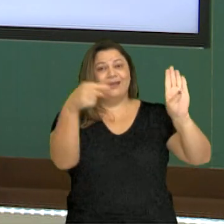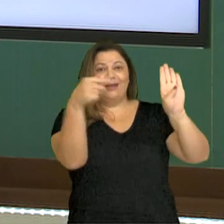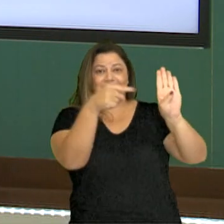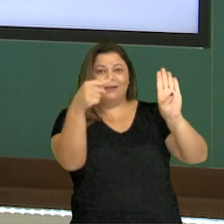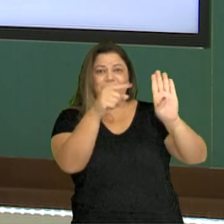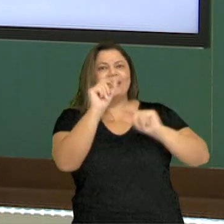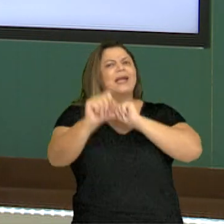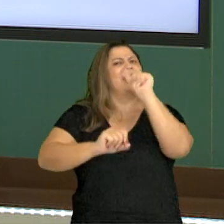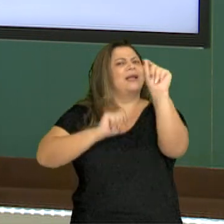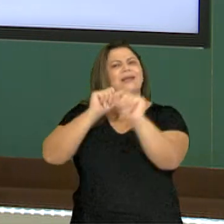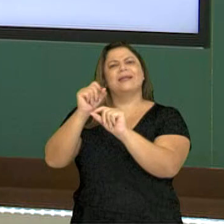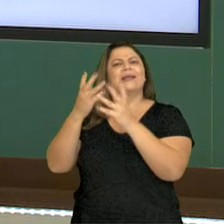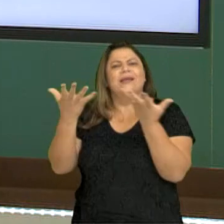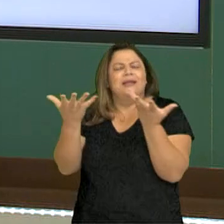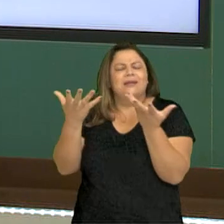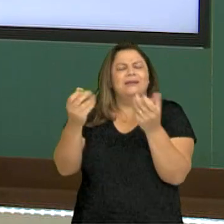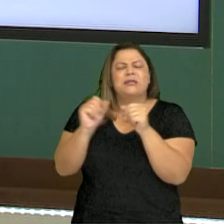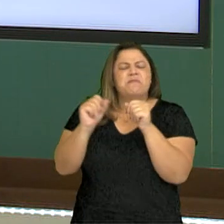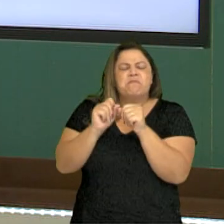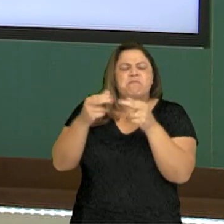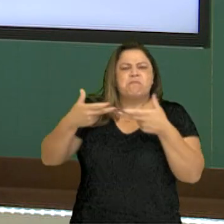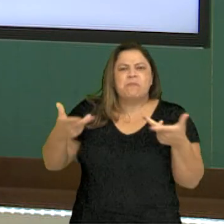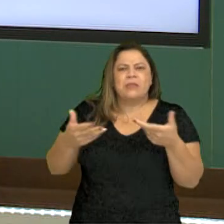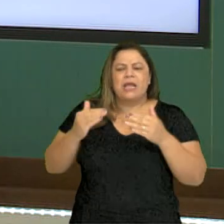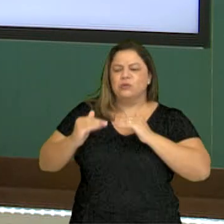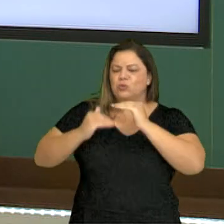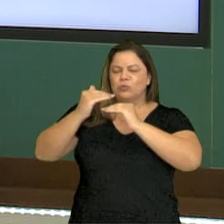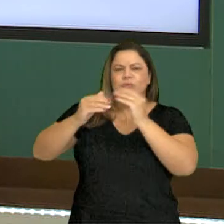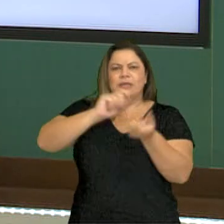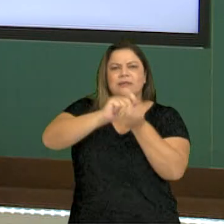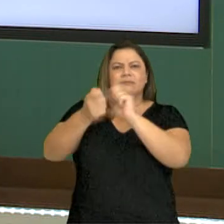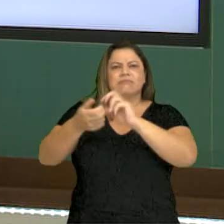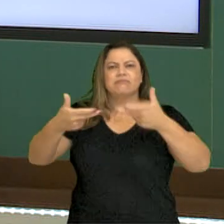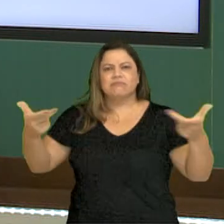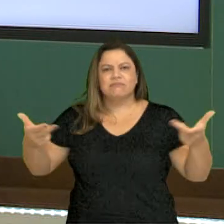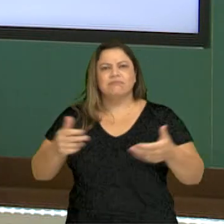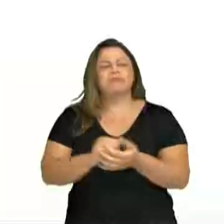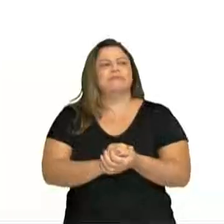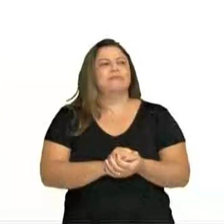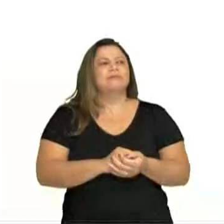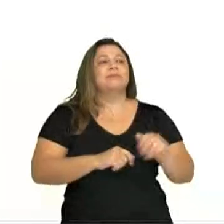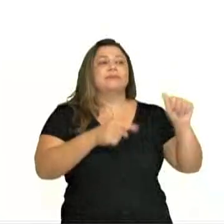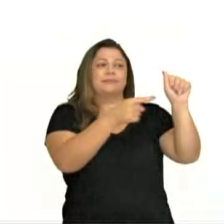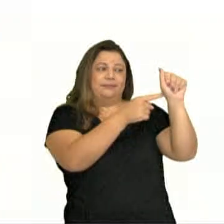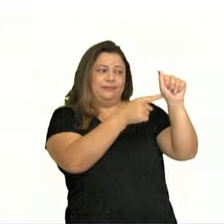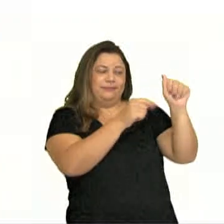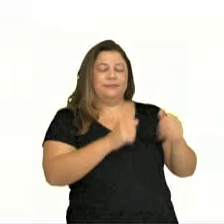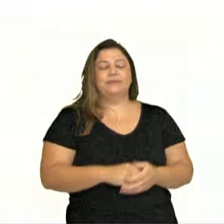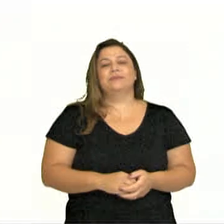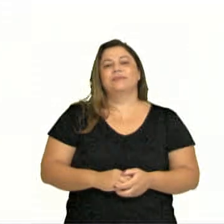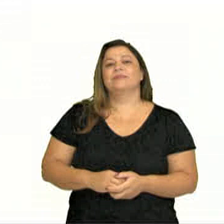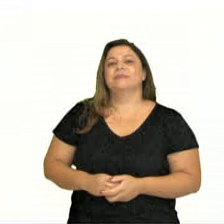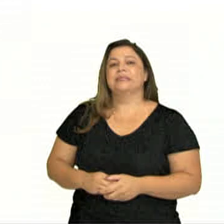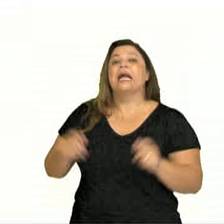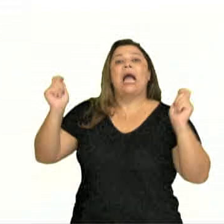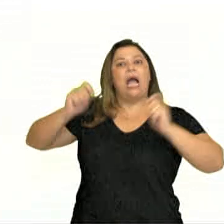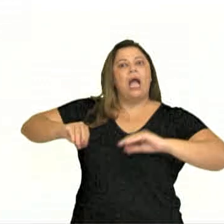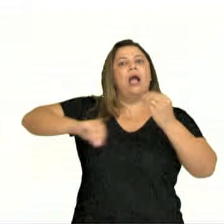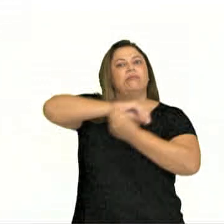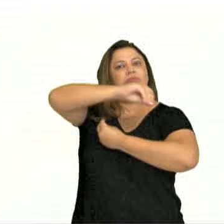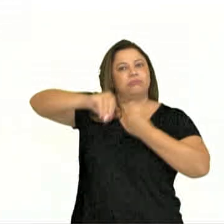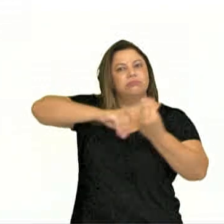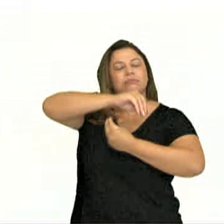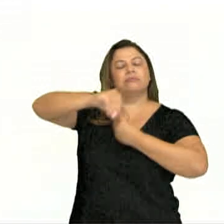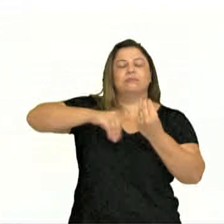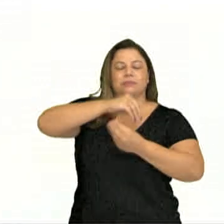quem ajuda, que realiza esse processo no vegetal. Então, alternativa A. Fotossíntese é um processo